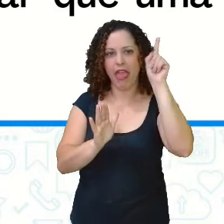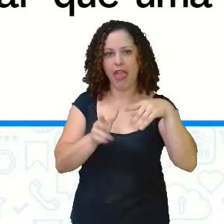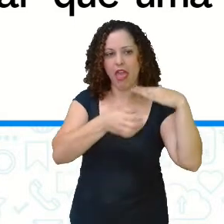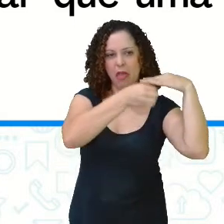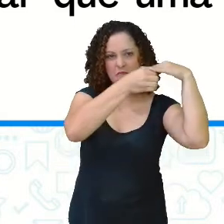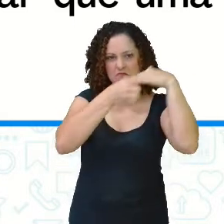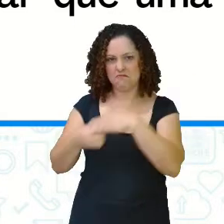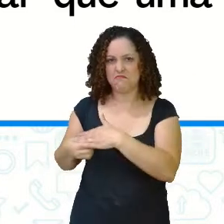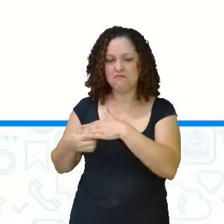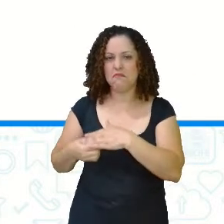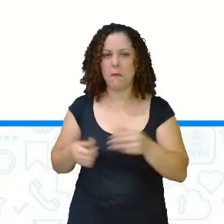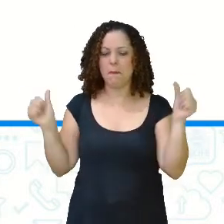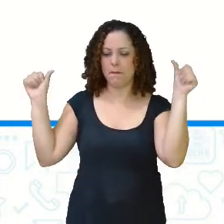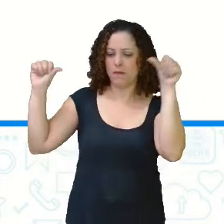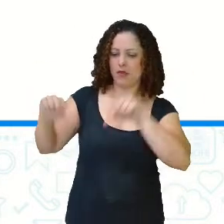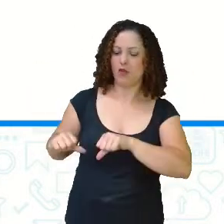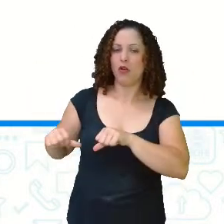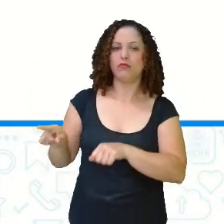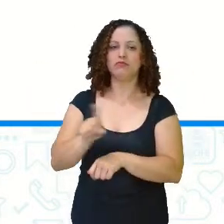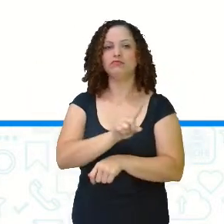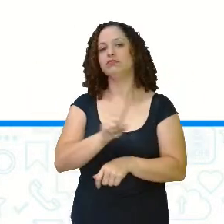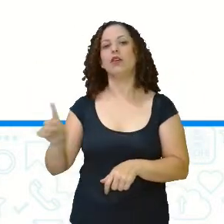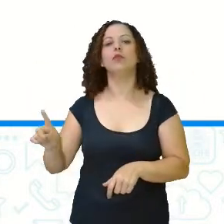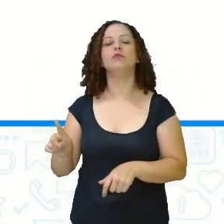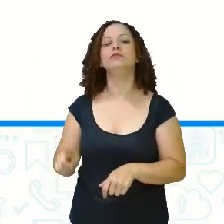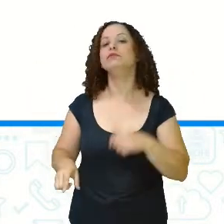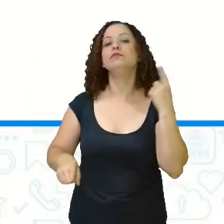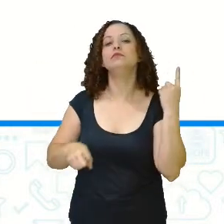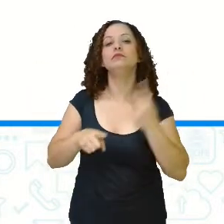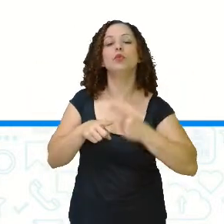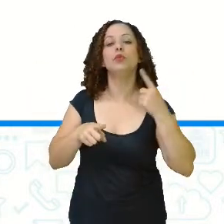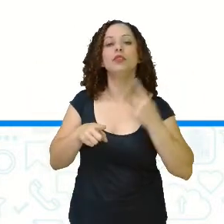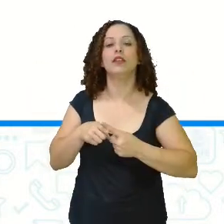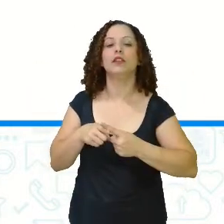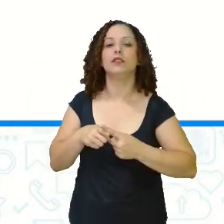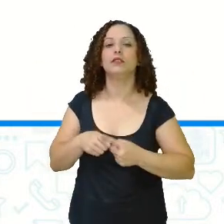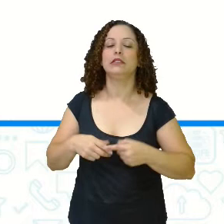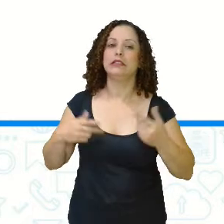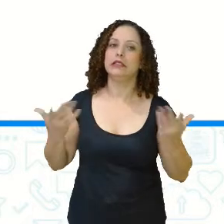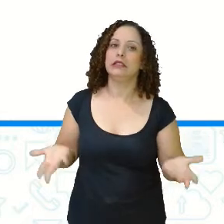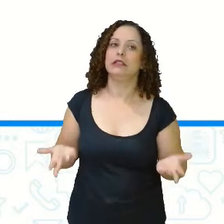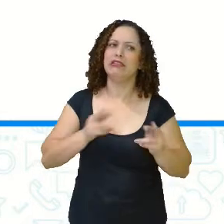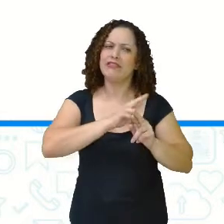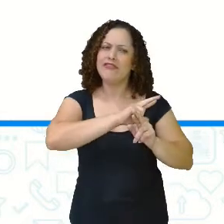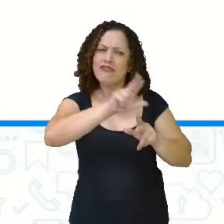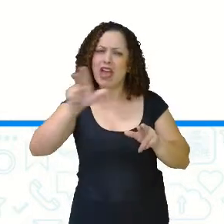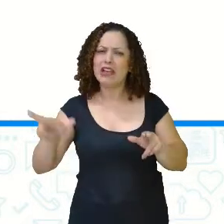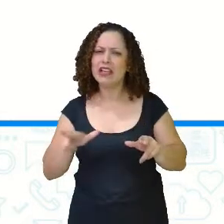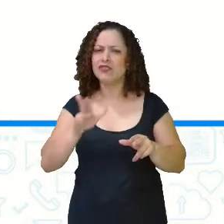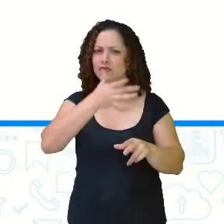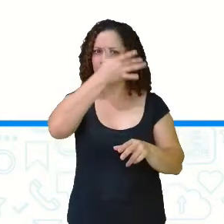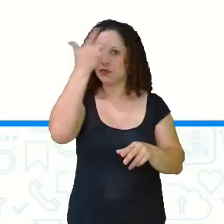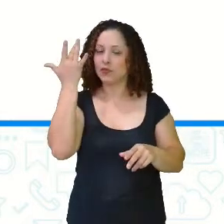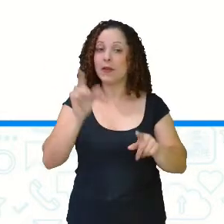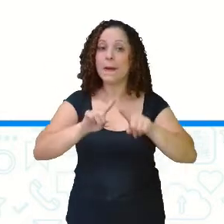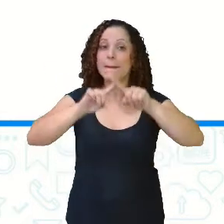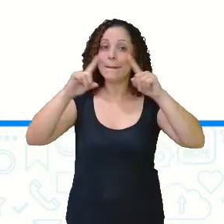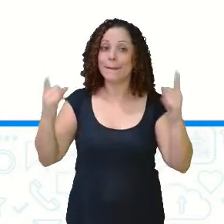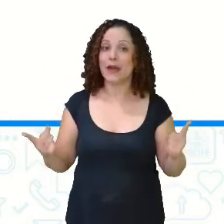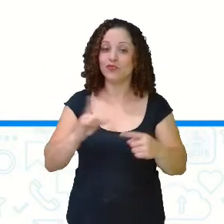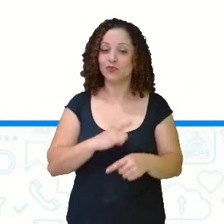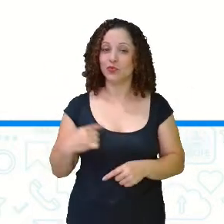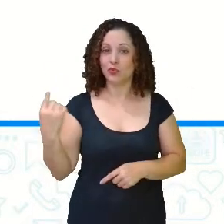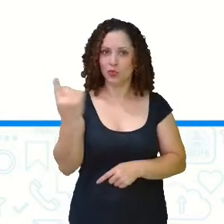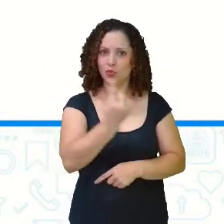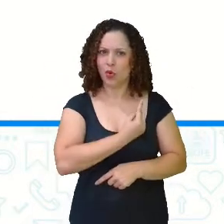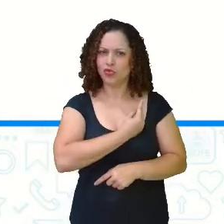é melhor do que a outra. Sabe por quê? Porque, apesar de sermos diferentes, somos todos